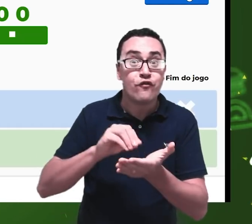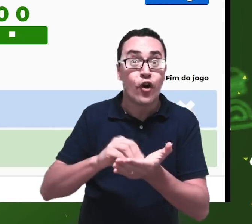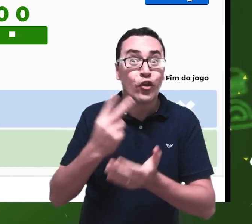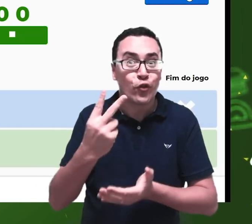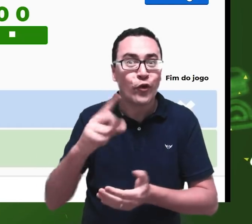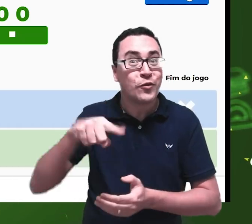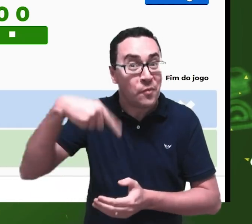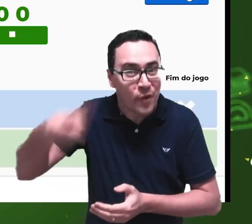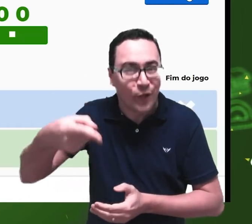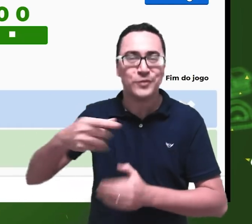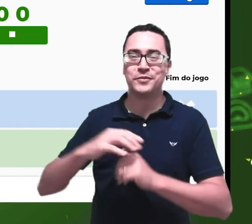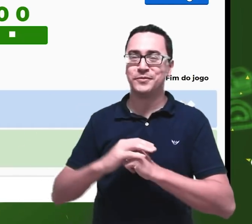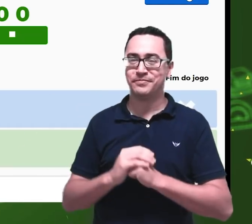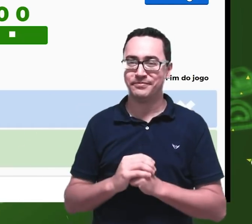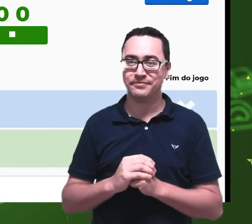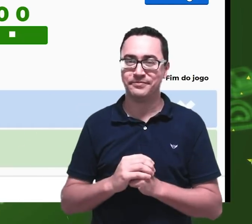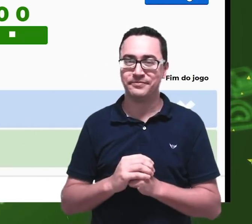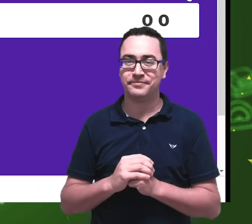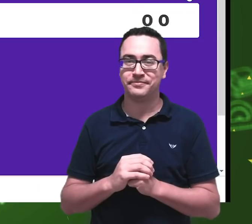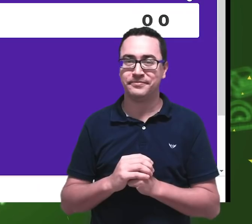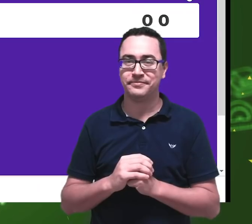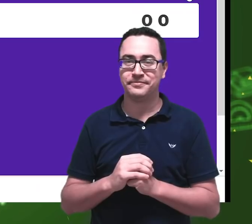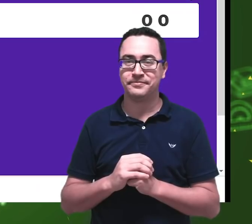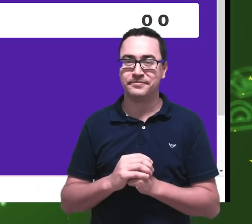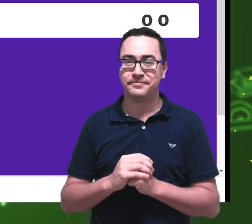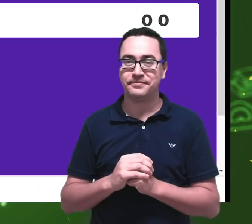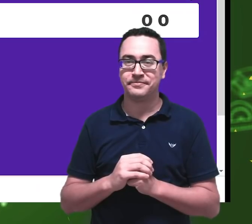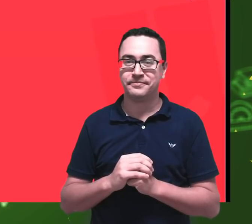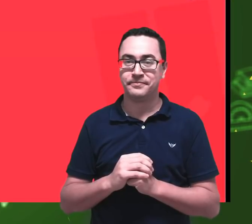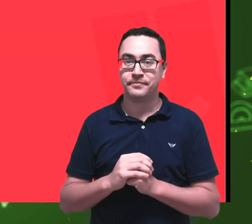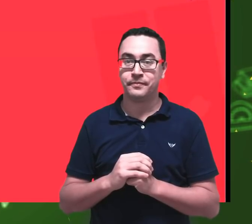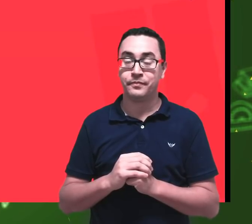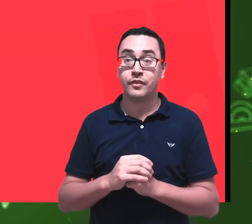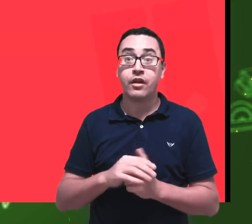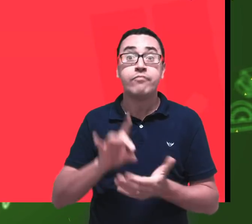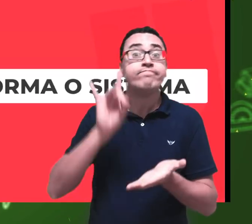Falta só duas. Vamos lá. Próximo.